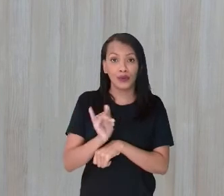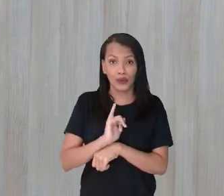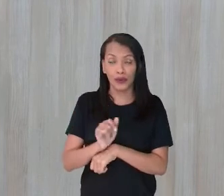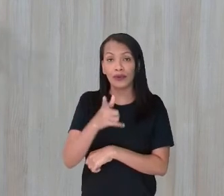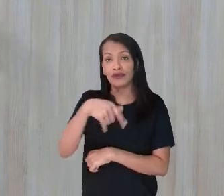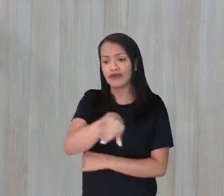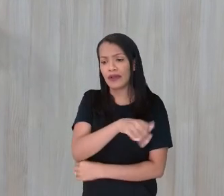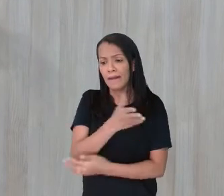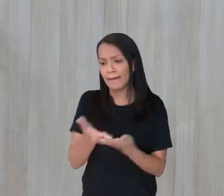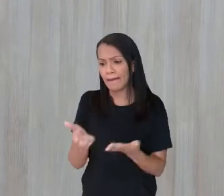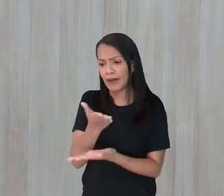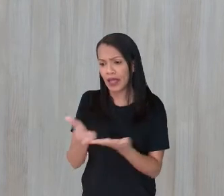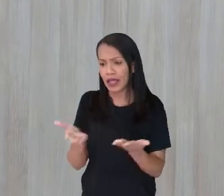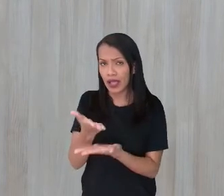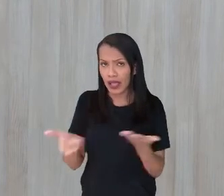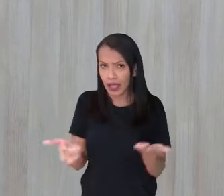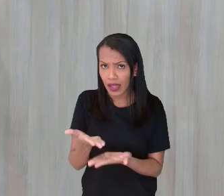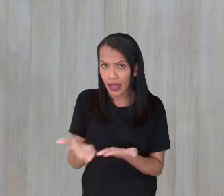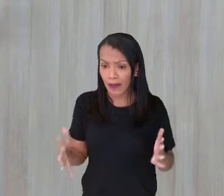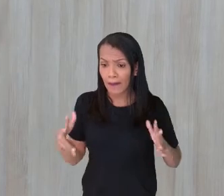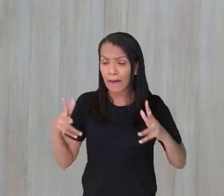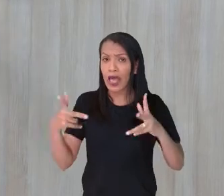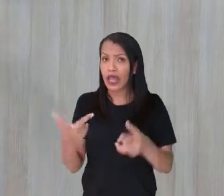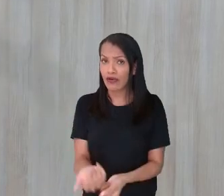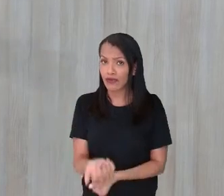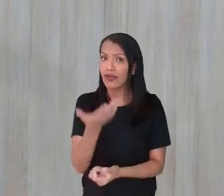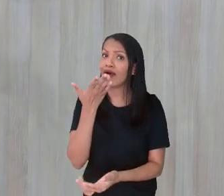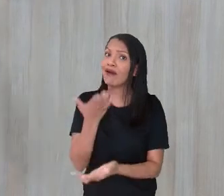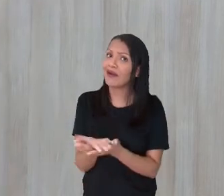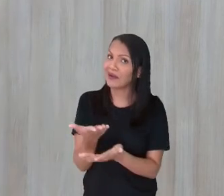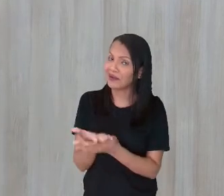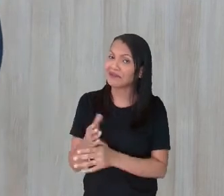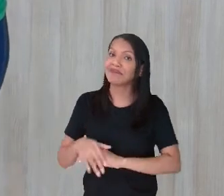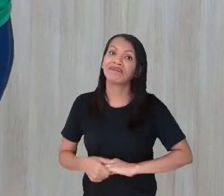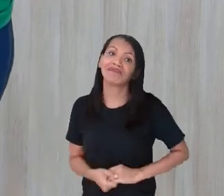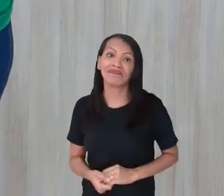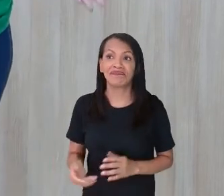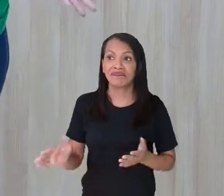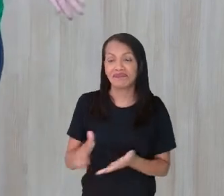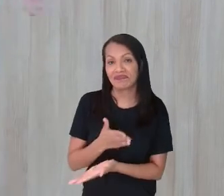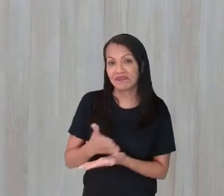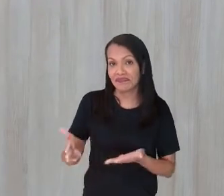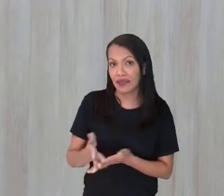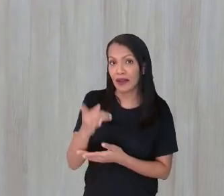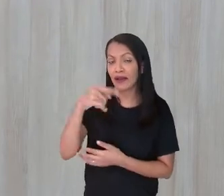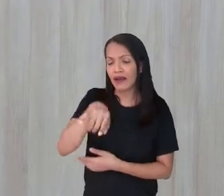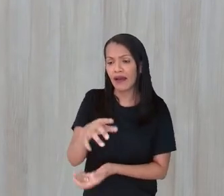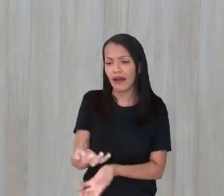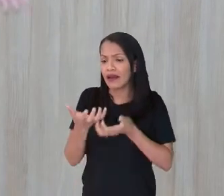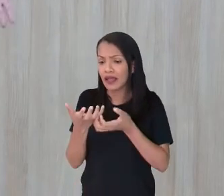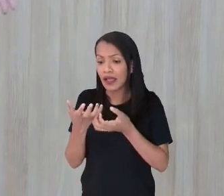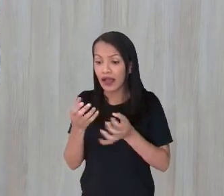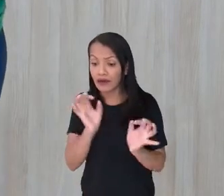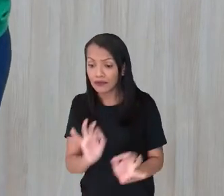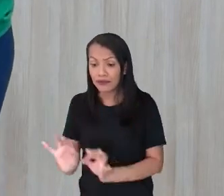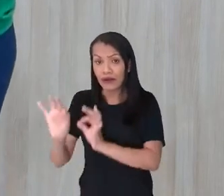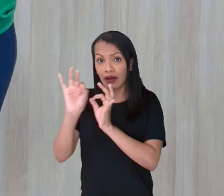você perdeu essa maravilhosa aula, em algum momento você quer